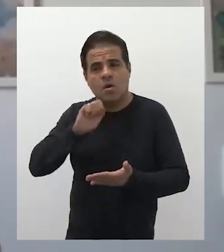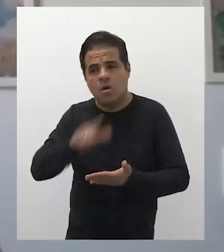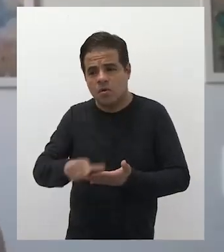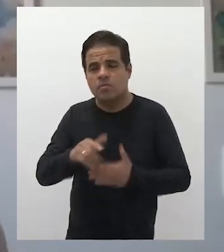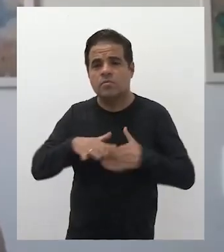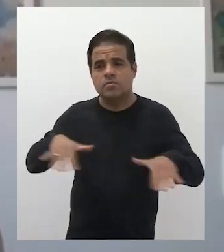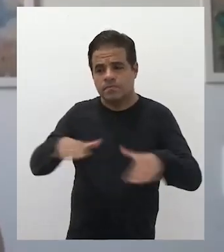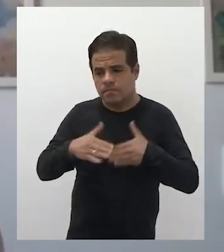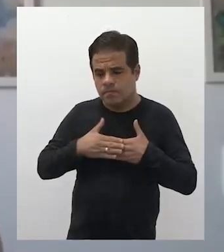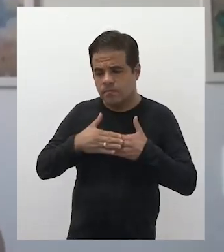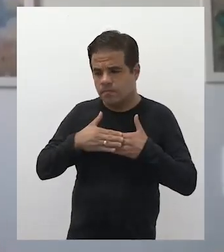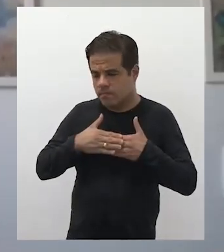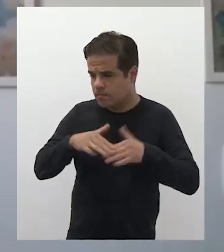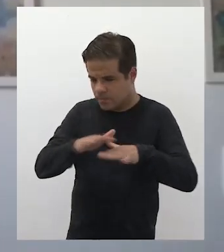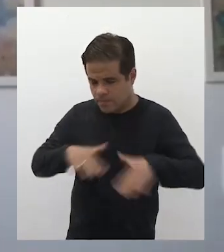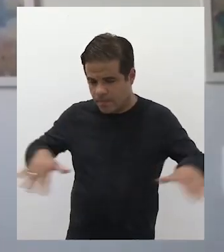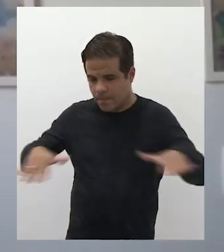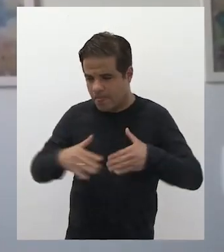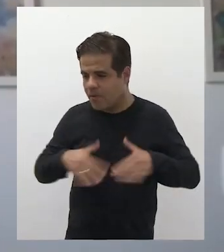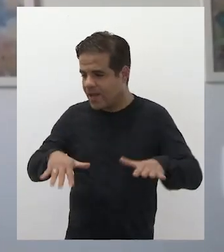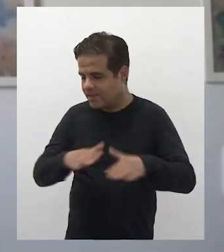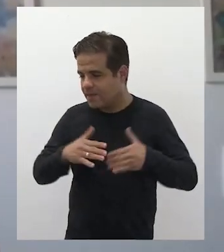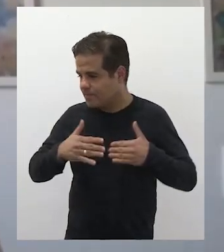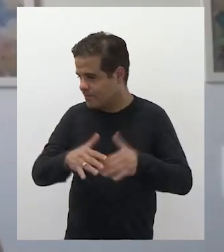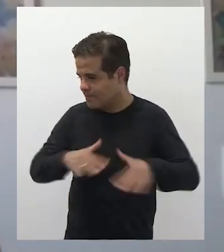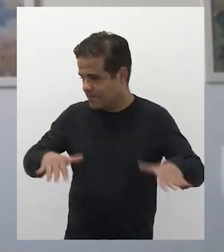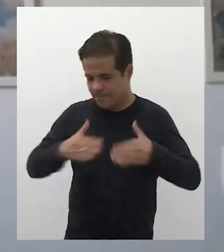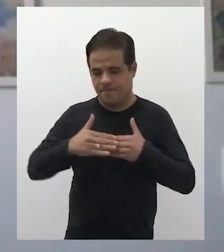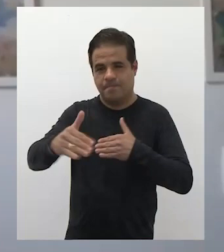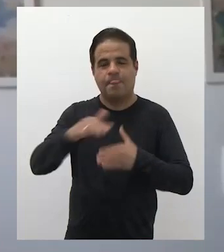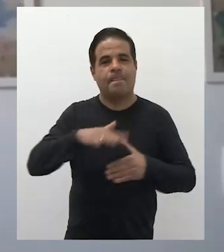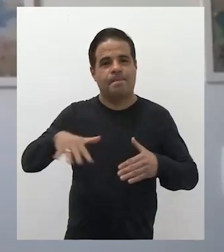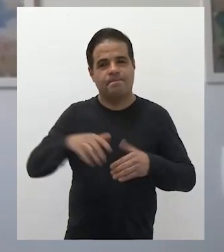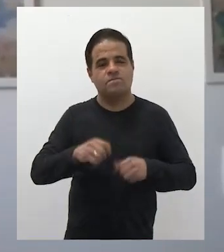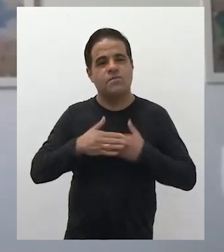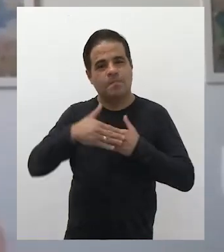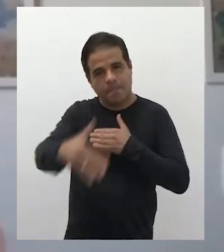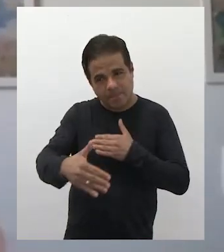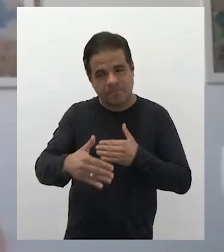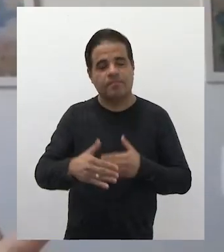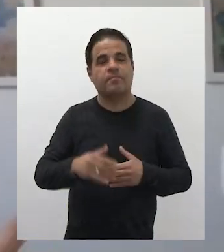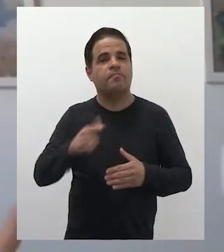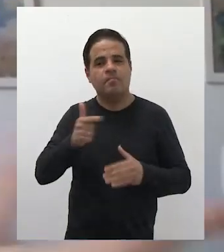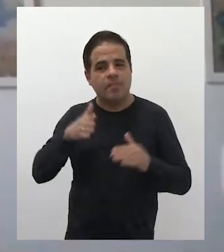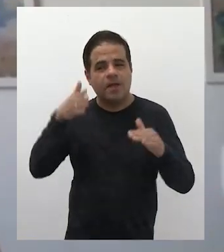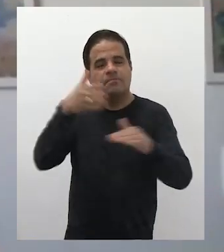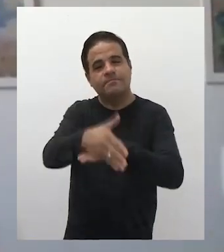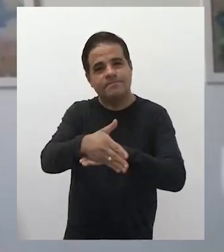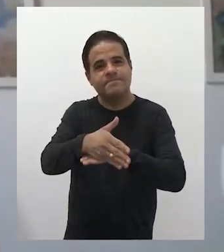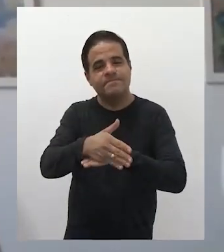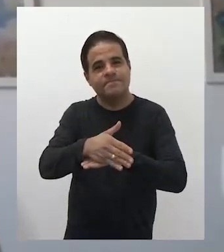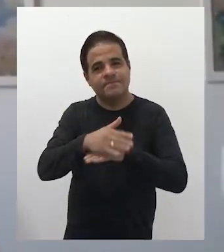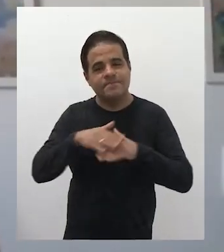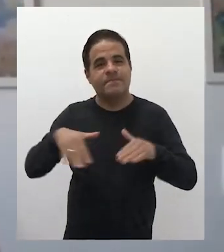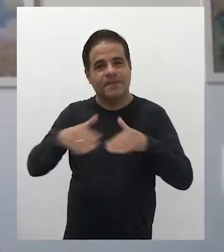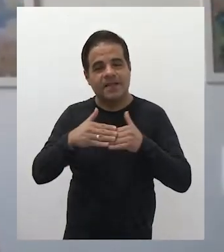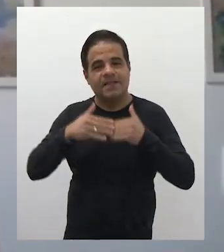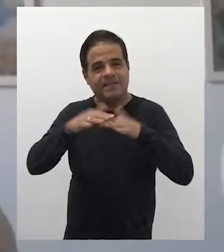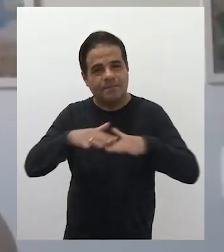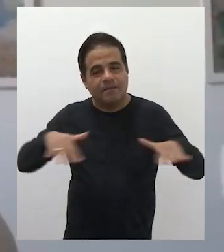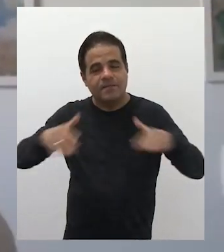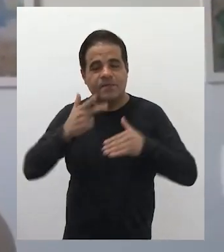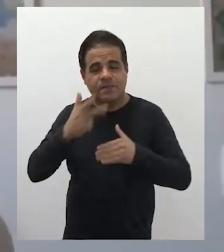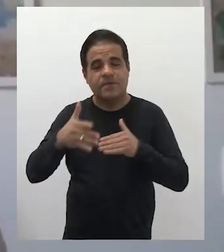não obtém a certidão de nascimento. Qual é a questão aí? E depois não tem acesso a todos os direitos